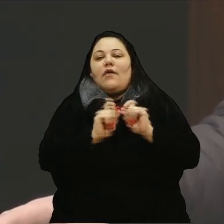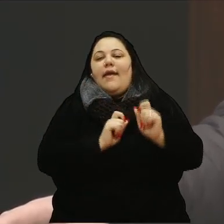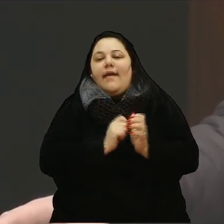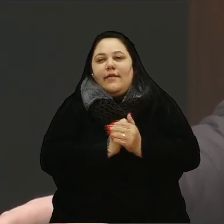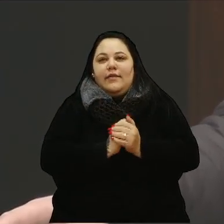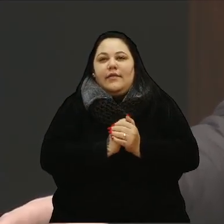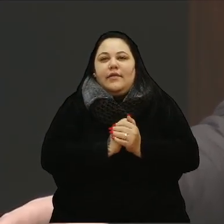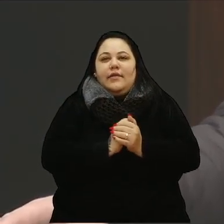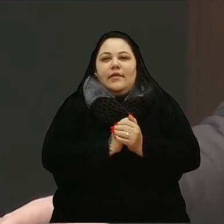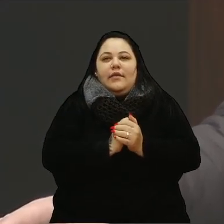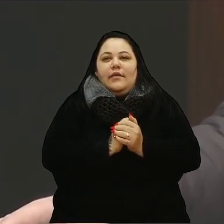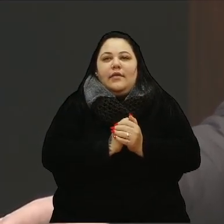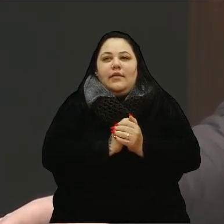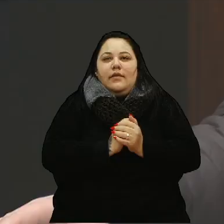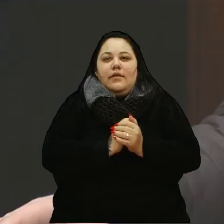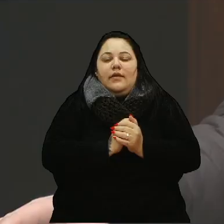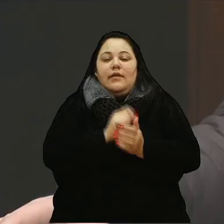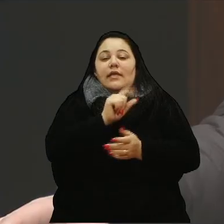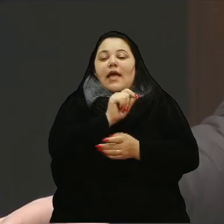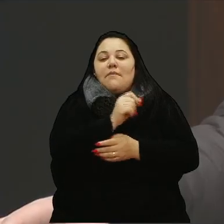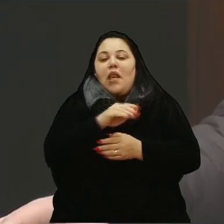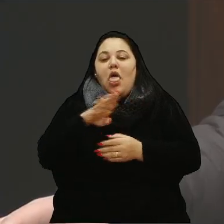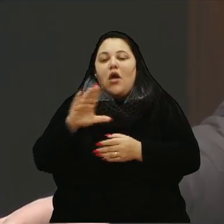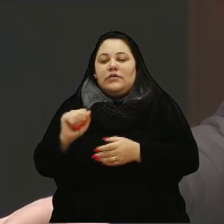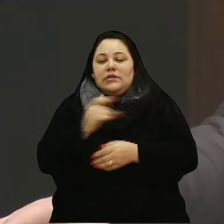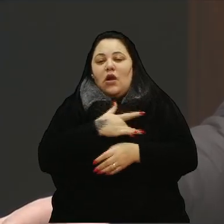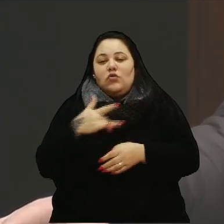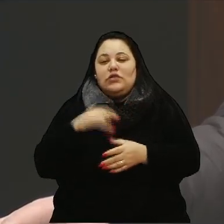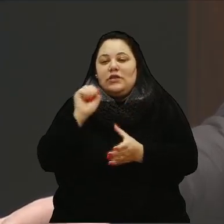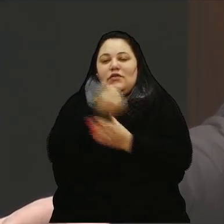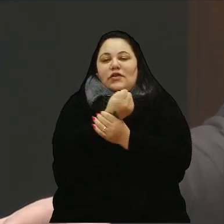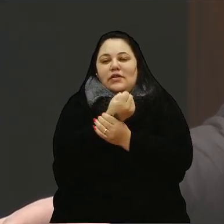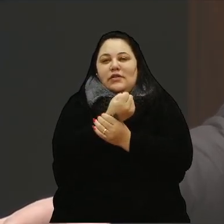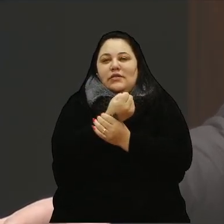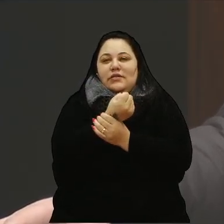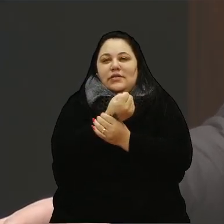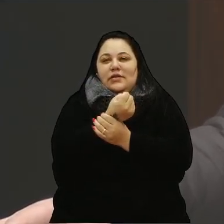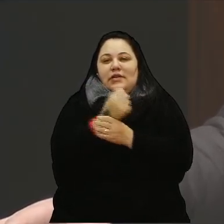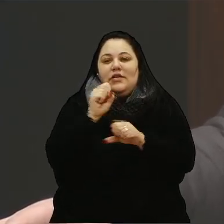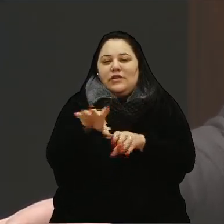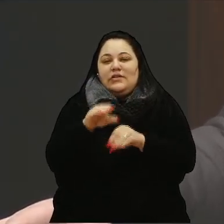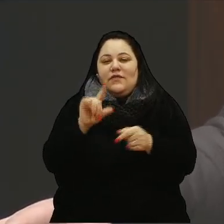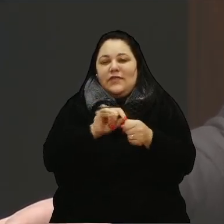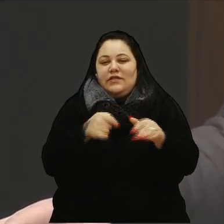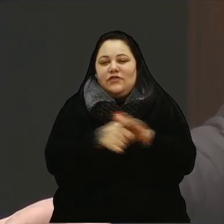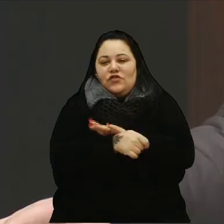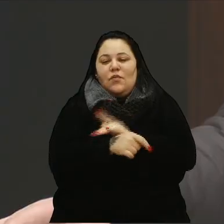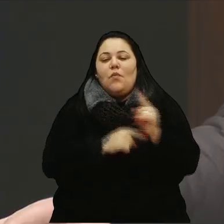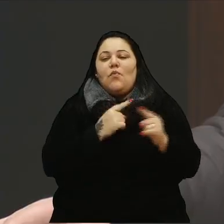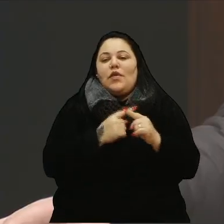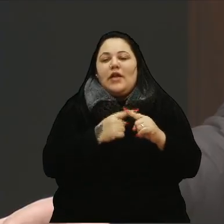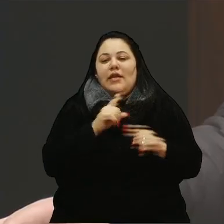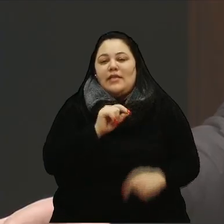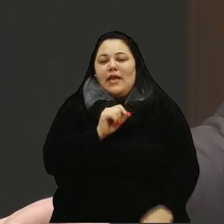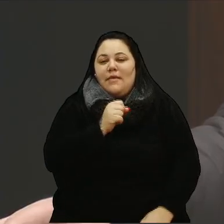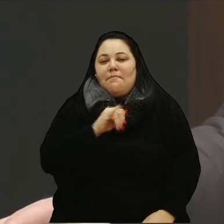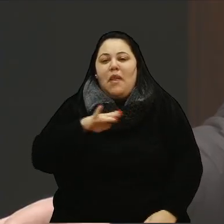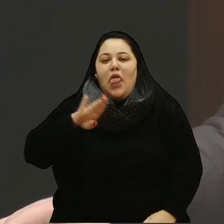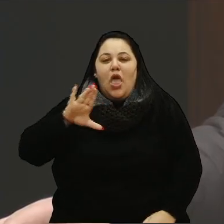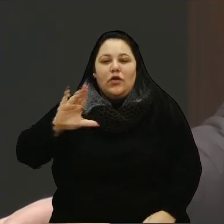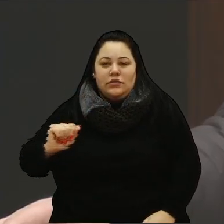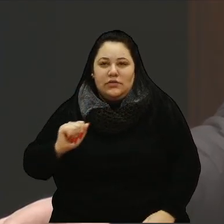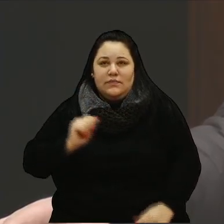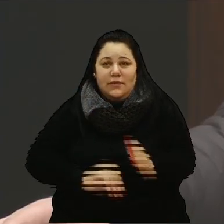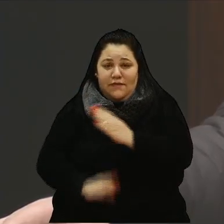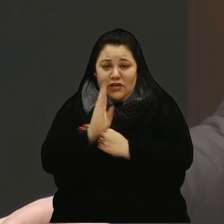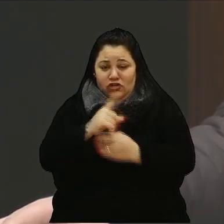para saúde, segurança e educação, é para nós poder fazer o investimento. 10 bilhões de reais. Para que 10 bilhões? Para a Janja ficar viajando